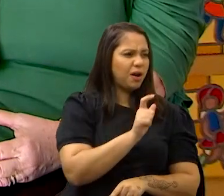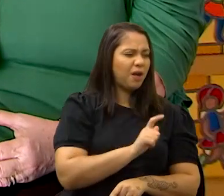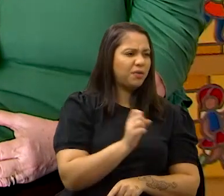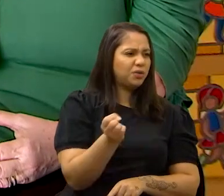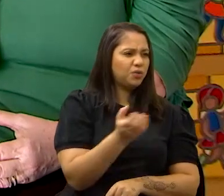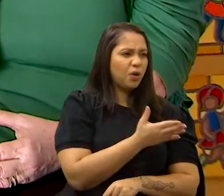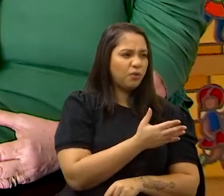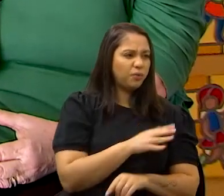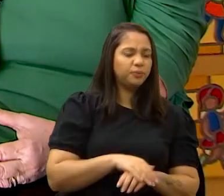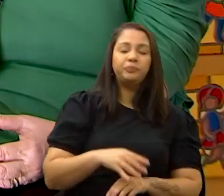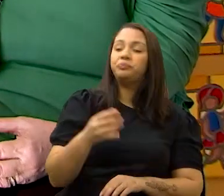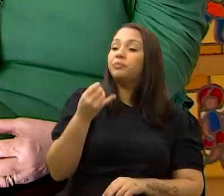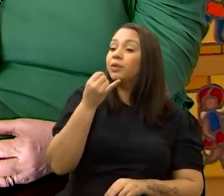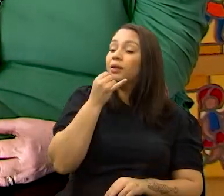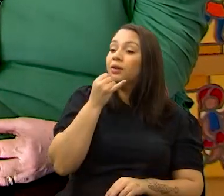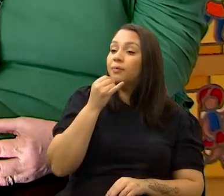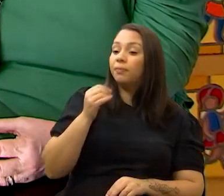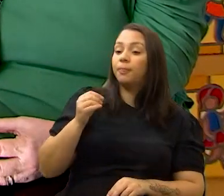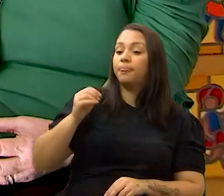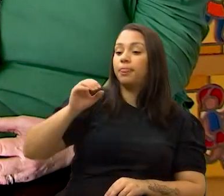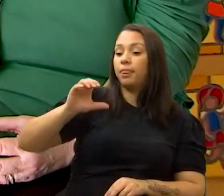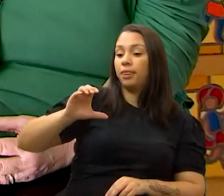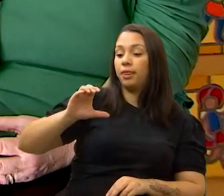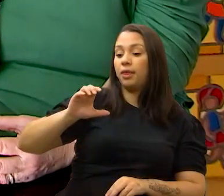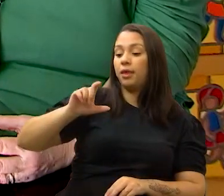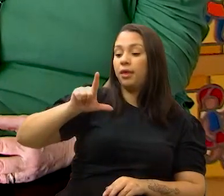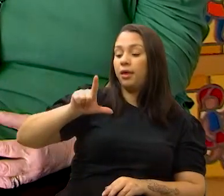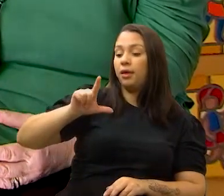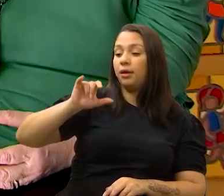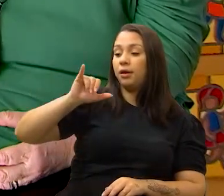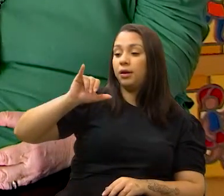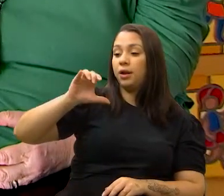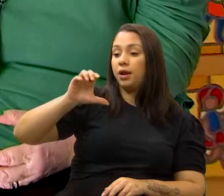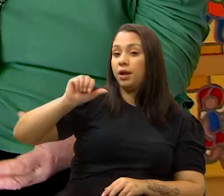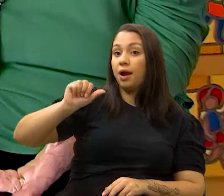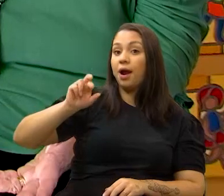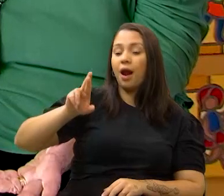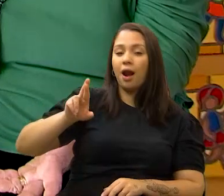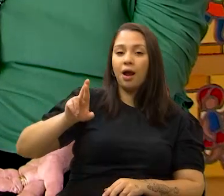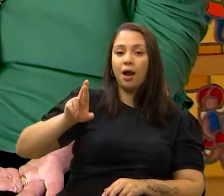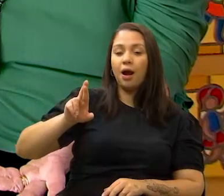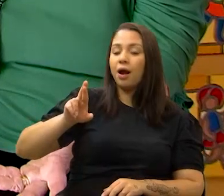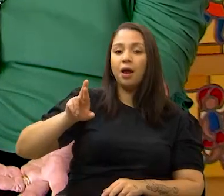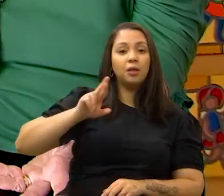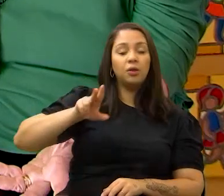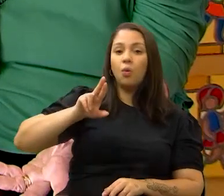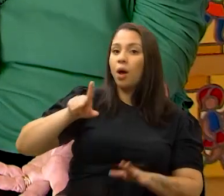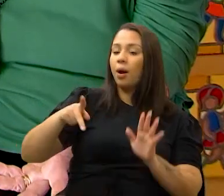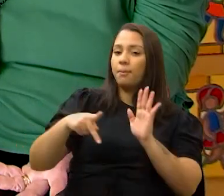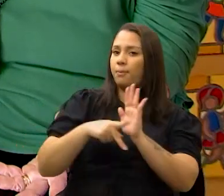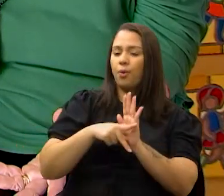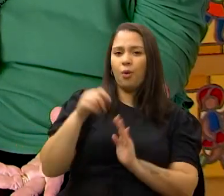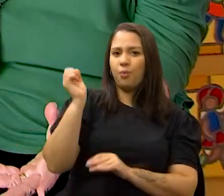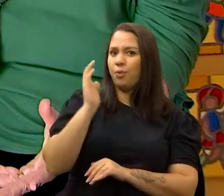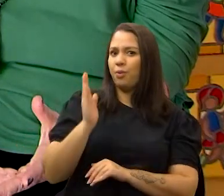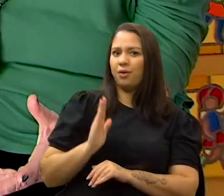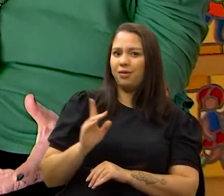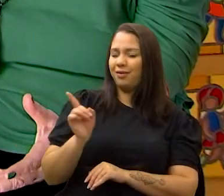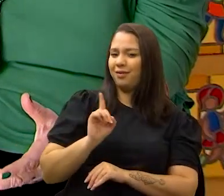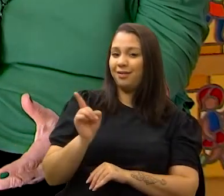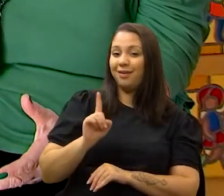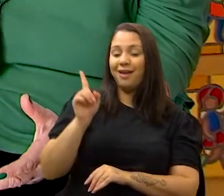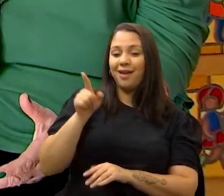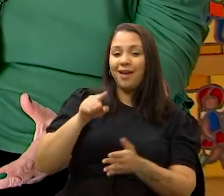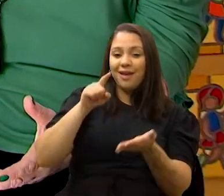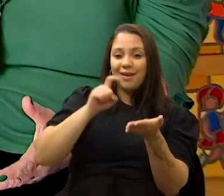palavras? Quais exemplos? Por exemplo, clicar. Você vai clicar. Não era uma palavra do nosso vocabulário, né?